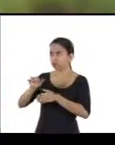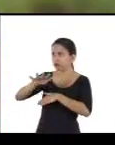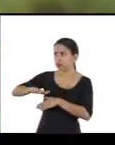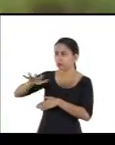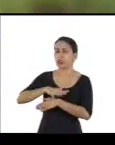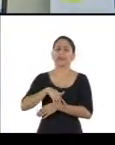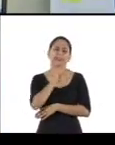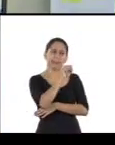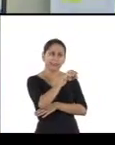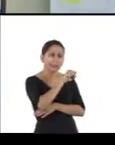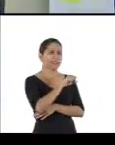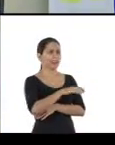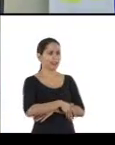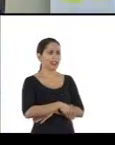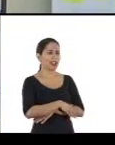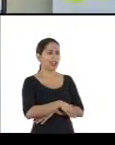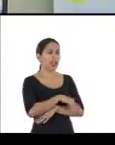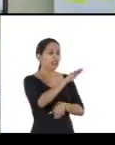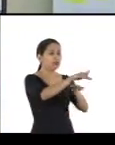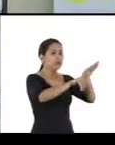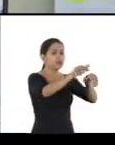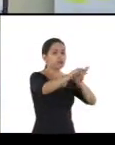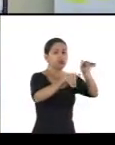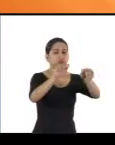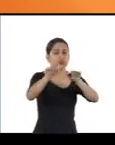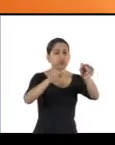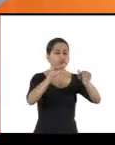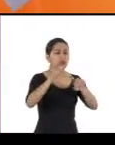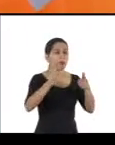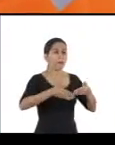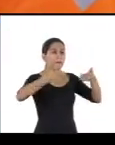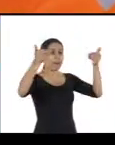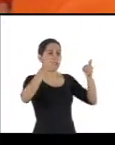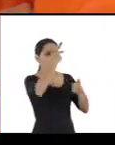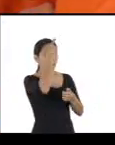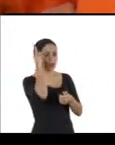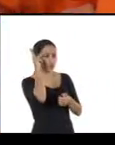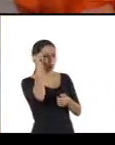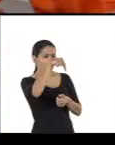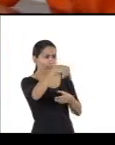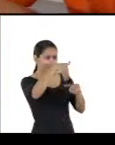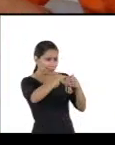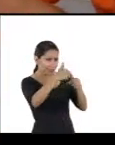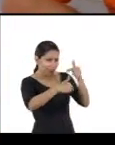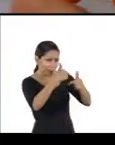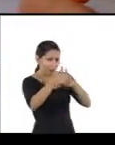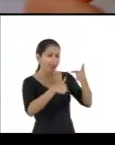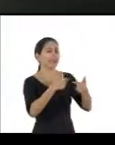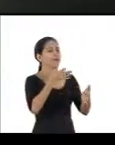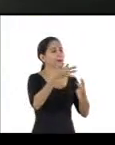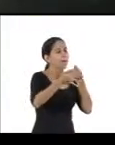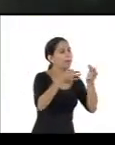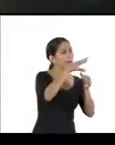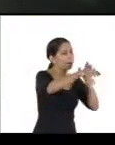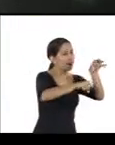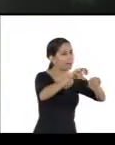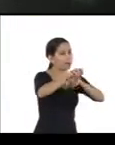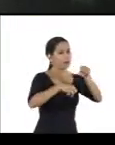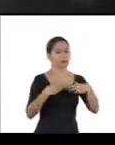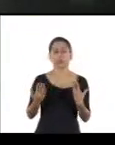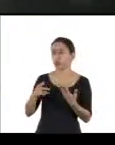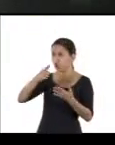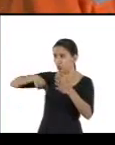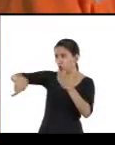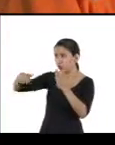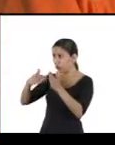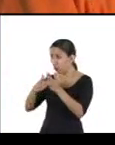que os trabalhadores para conhecer junto com a equipe de segurança os riscos do próprio ambiente. Por mais que sejam equipes diferentes, todo mundo trabalha para um mesmo